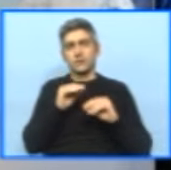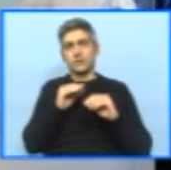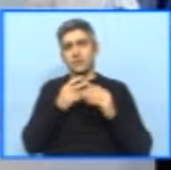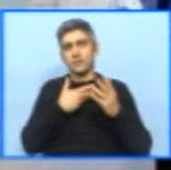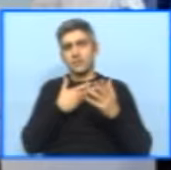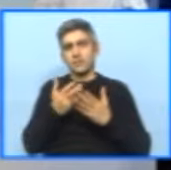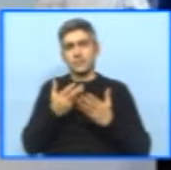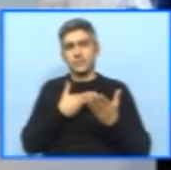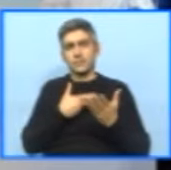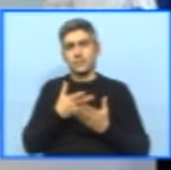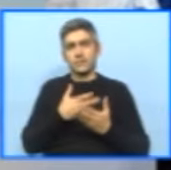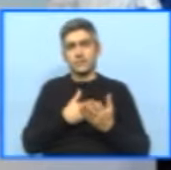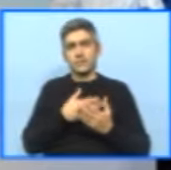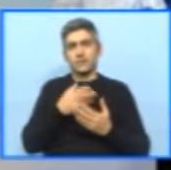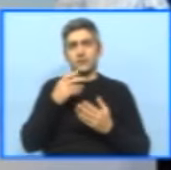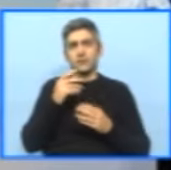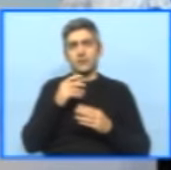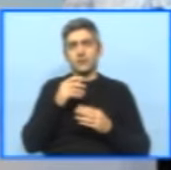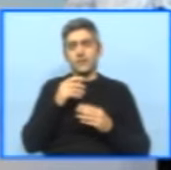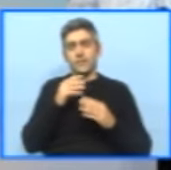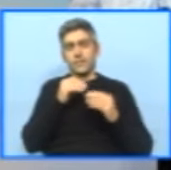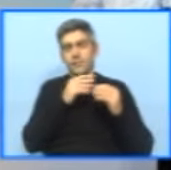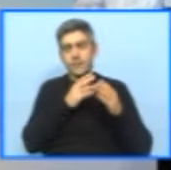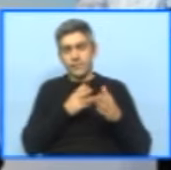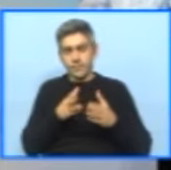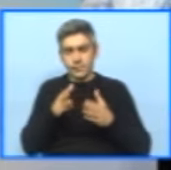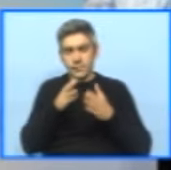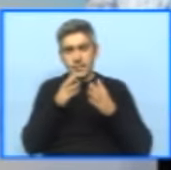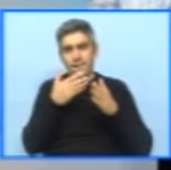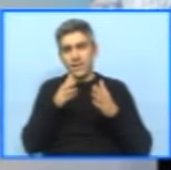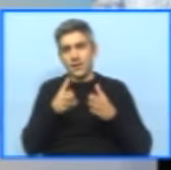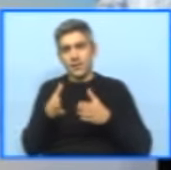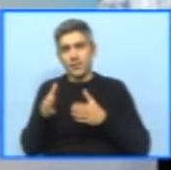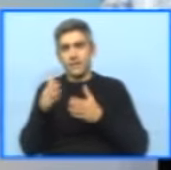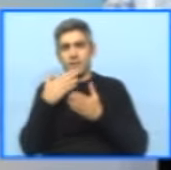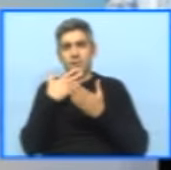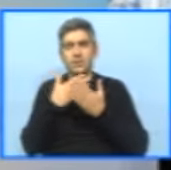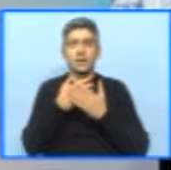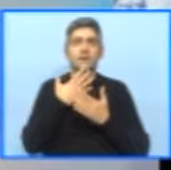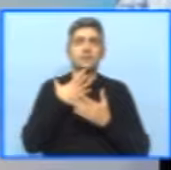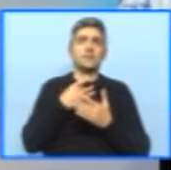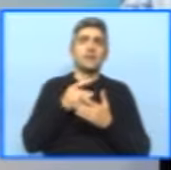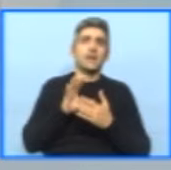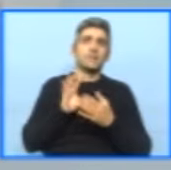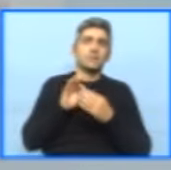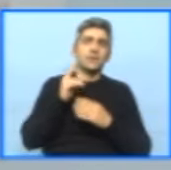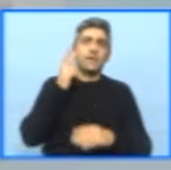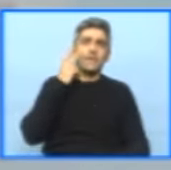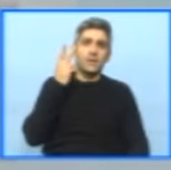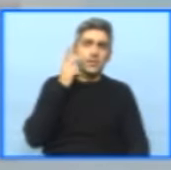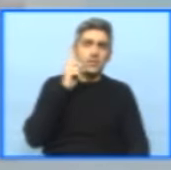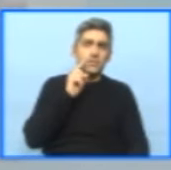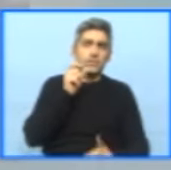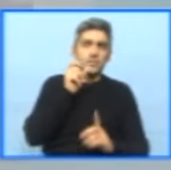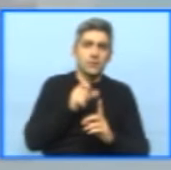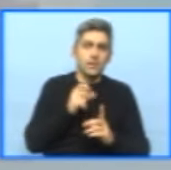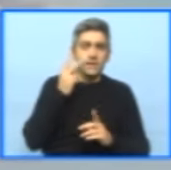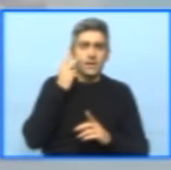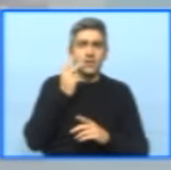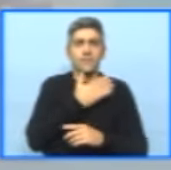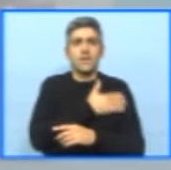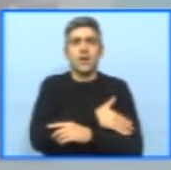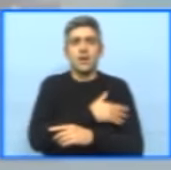narrativa que o diálogo se vai orientar para a sede de vida desta mulher, que é a vida frágil